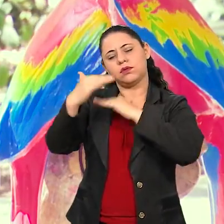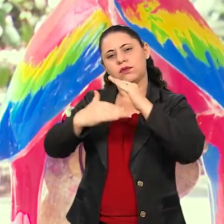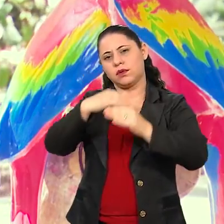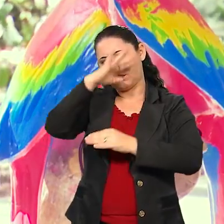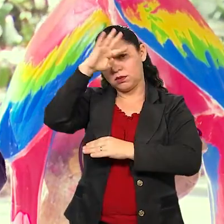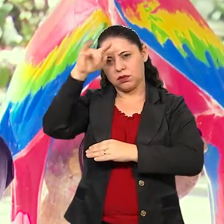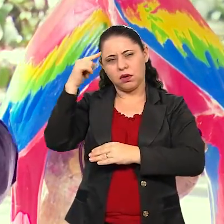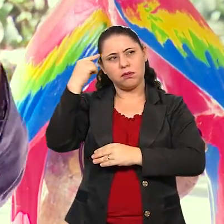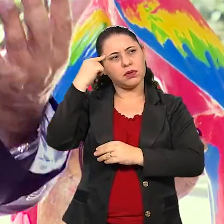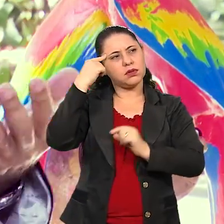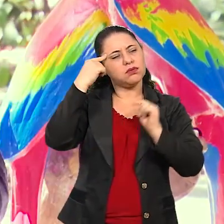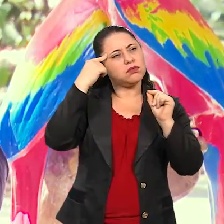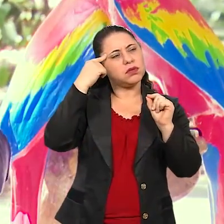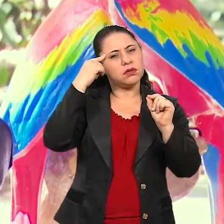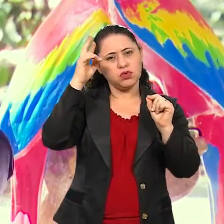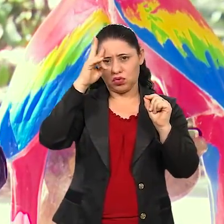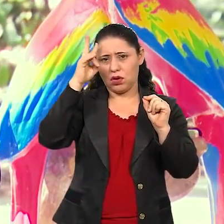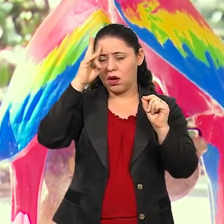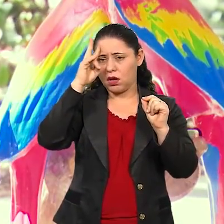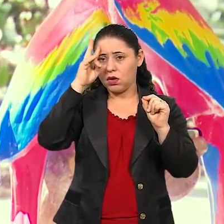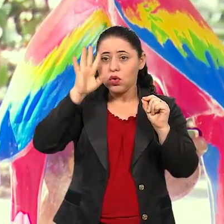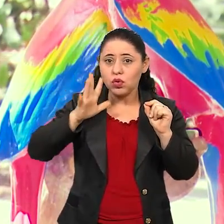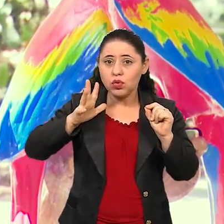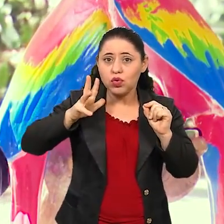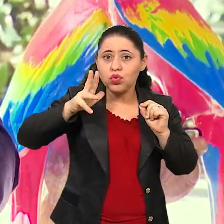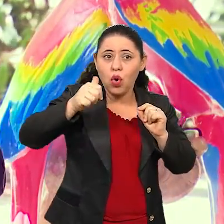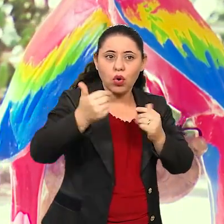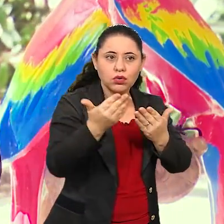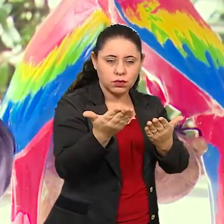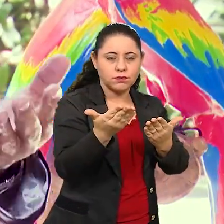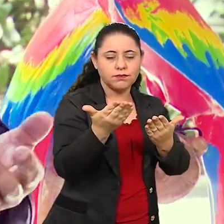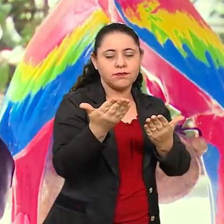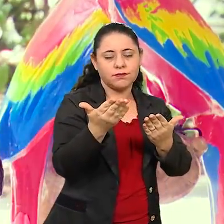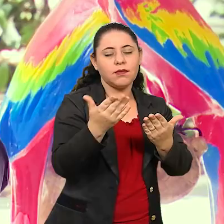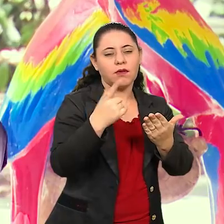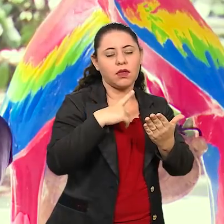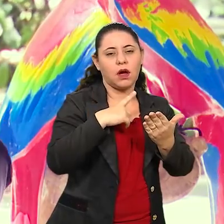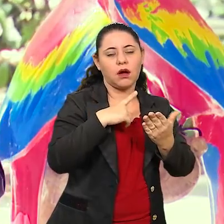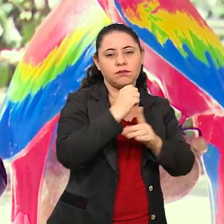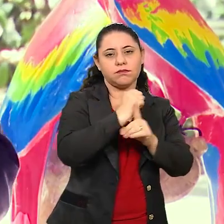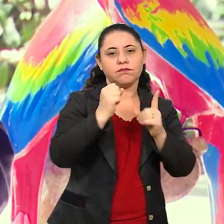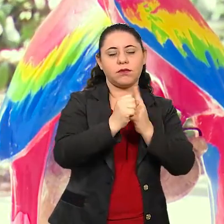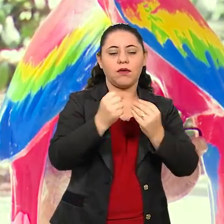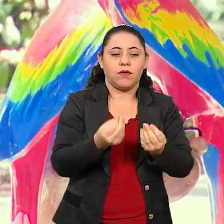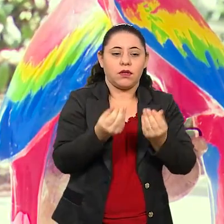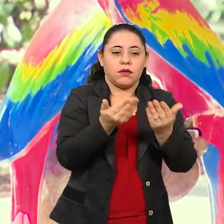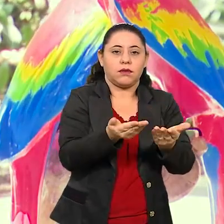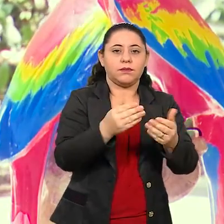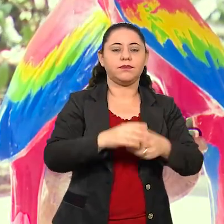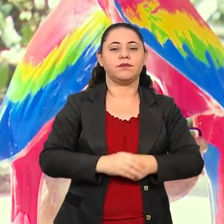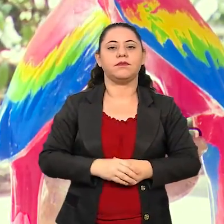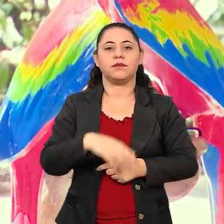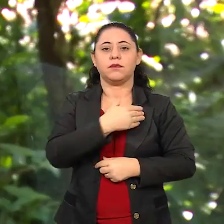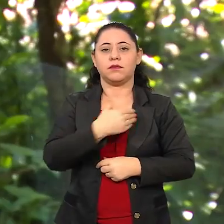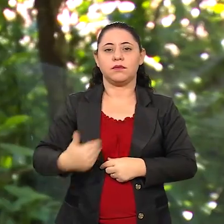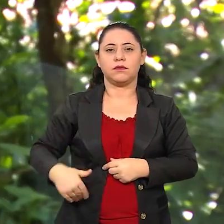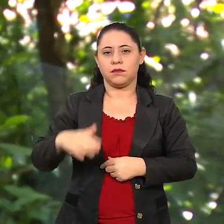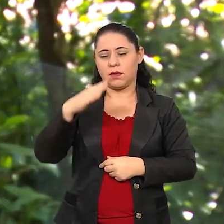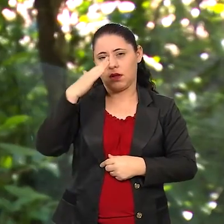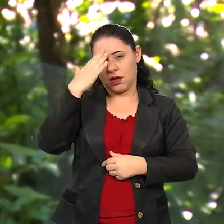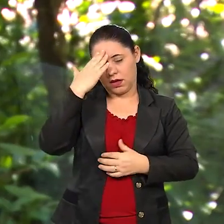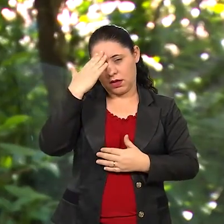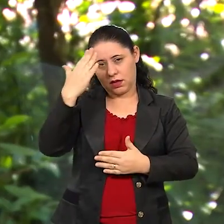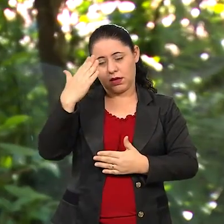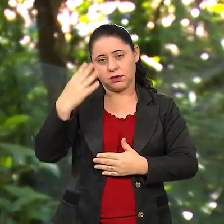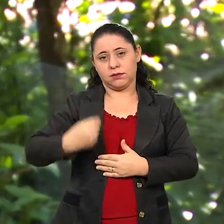desenvolvimento do Mato Grosso do Sul Eu acho que isso é um legado realmente que todos nós deixamos para a população do Mato Grosso do Sul